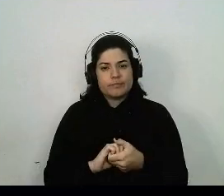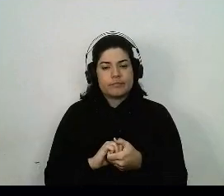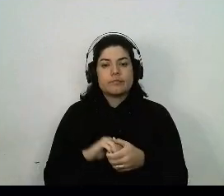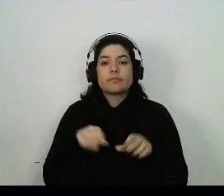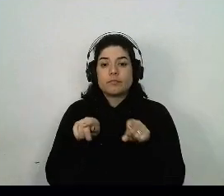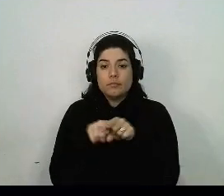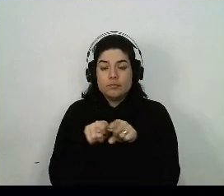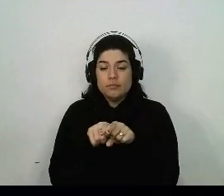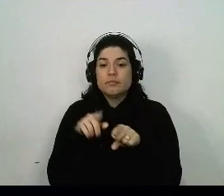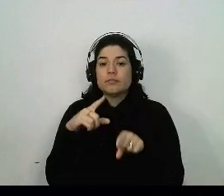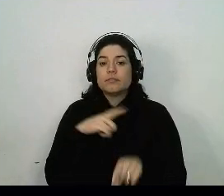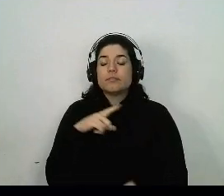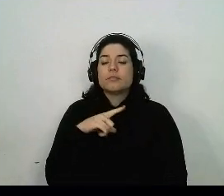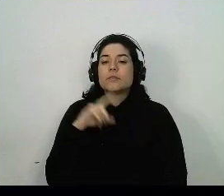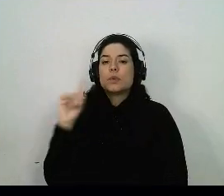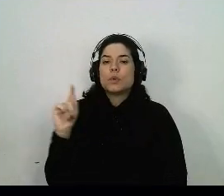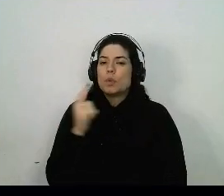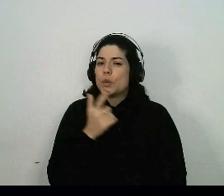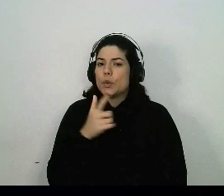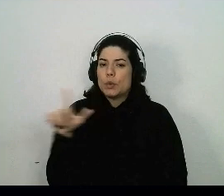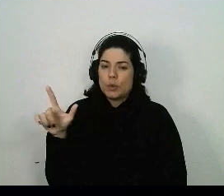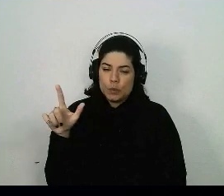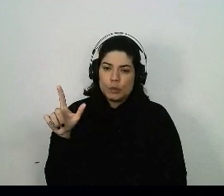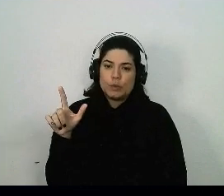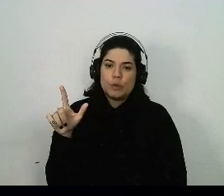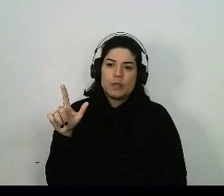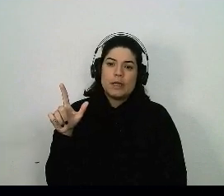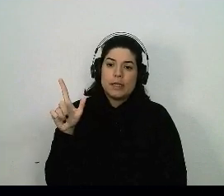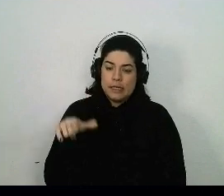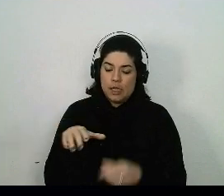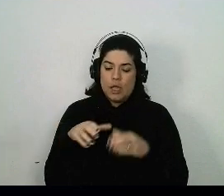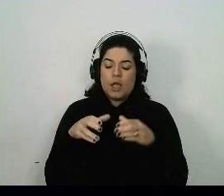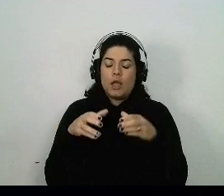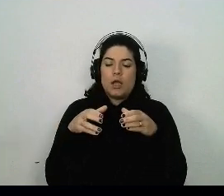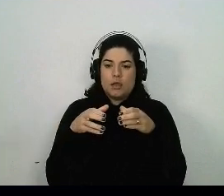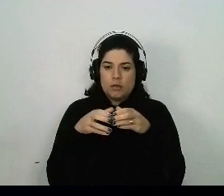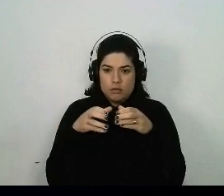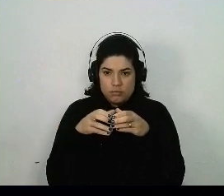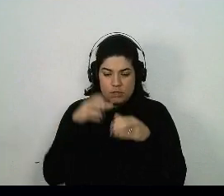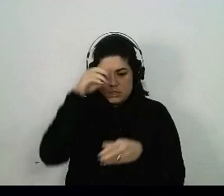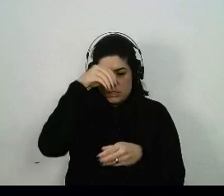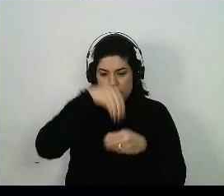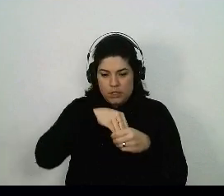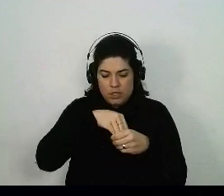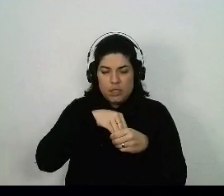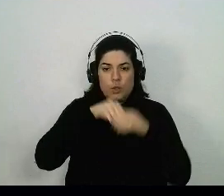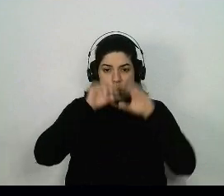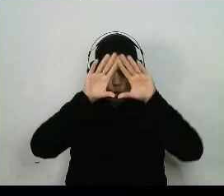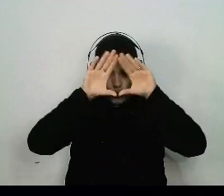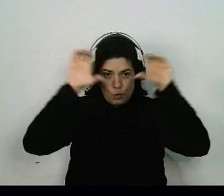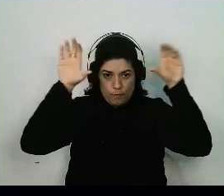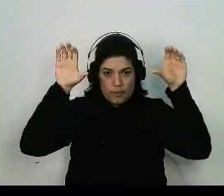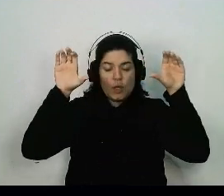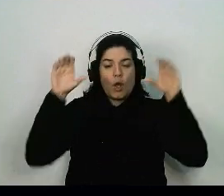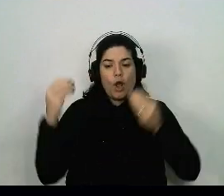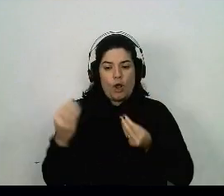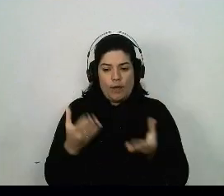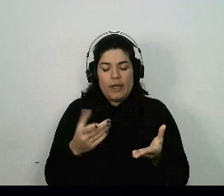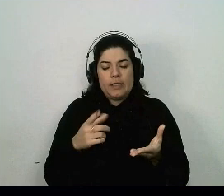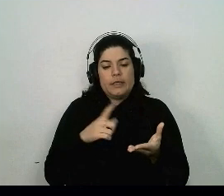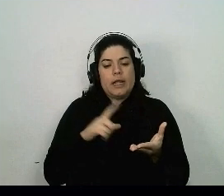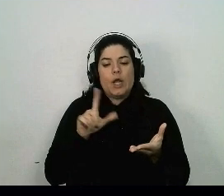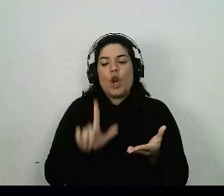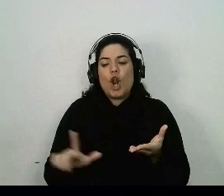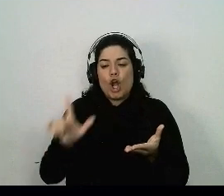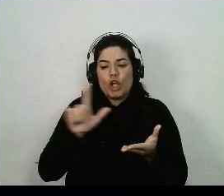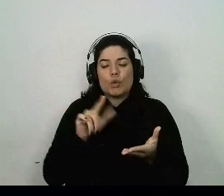é a abstração da organização dentro dos provedores de nuvem, de forma lógica, onde a gente possa ter governança